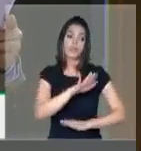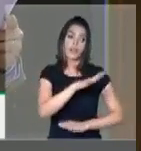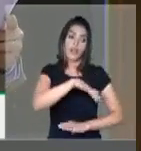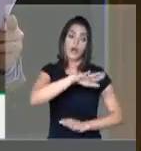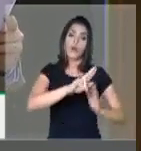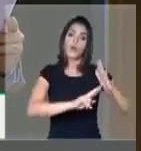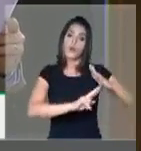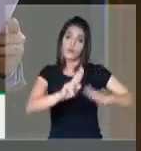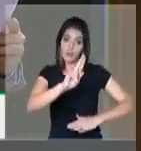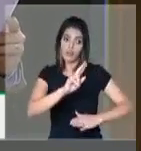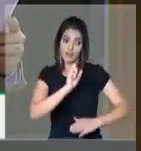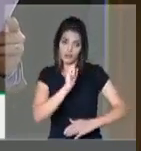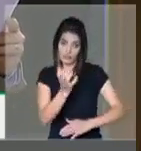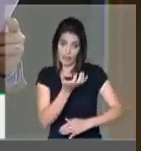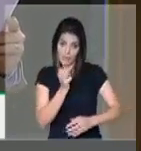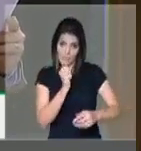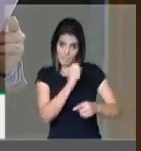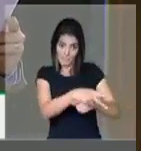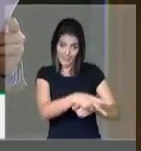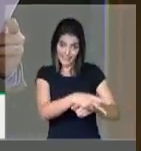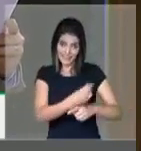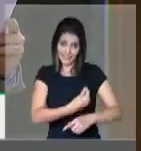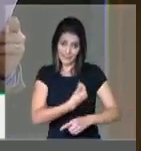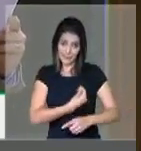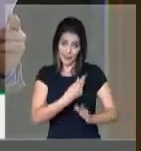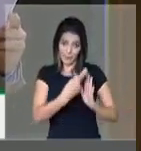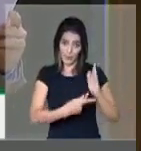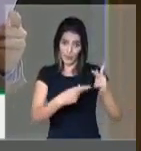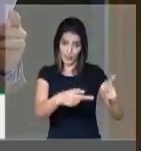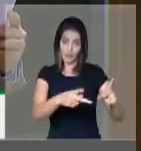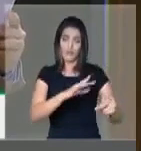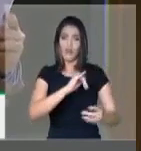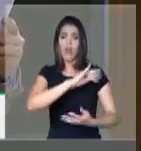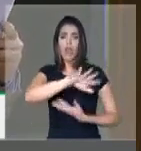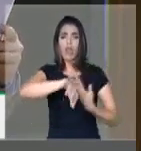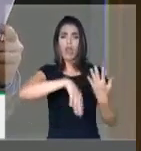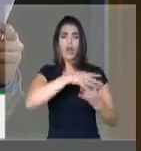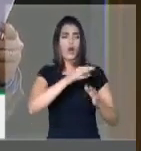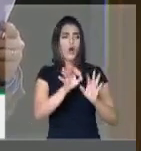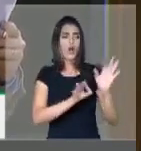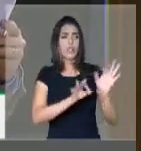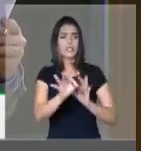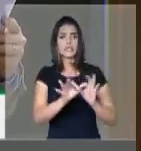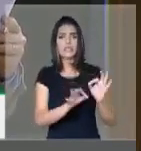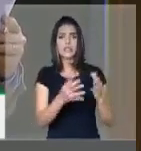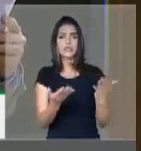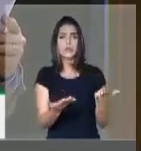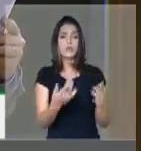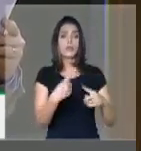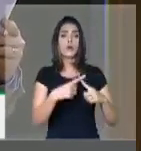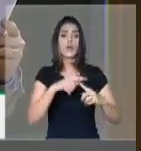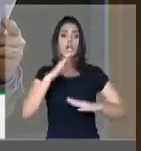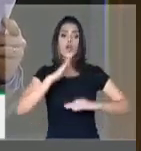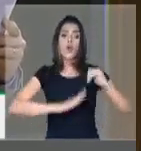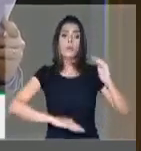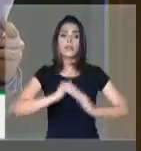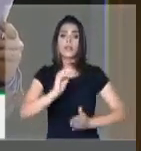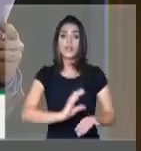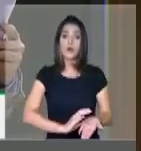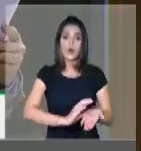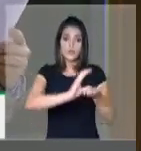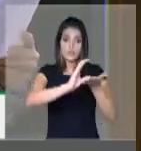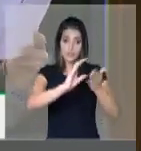ocorrerá a desorganização da governança institucional, dado que as competências dos